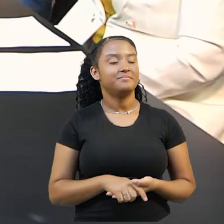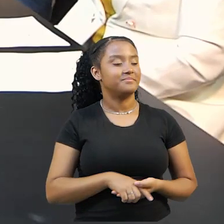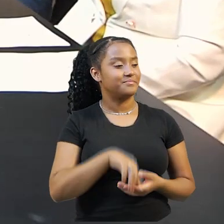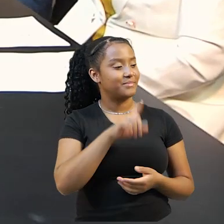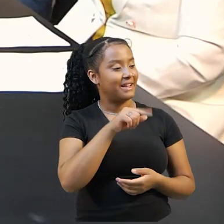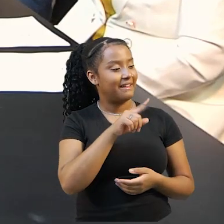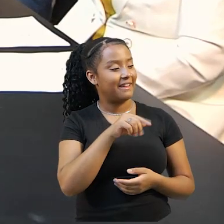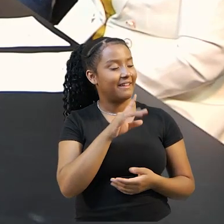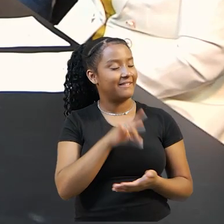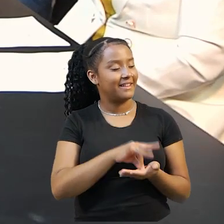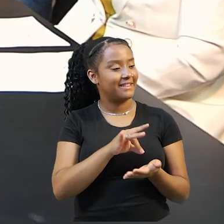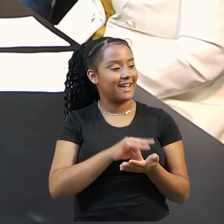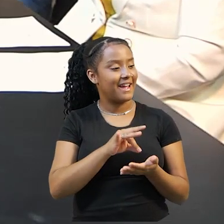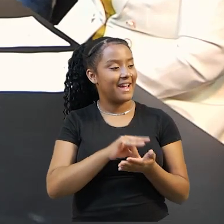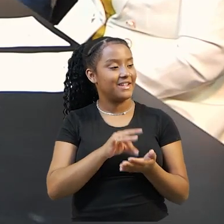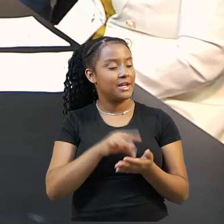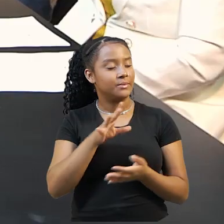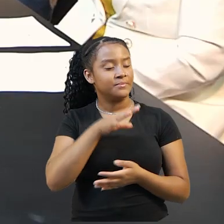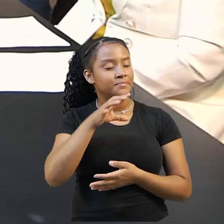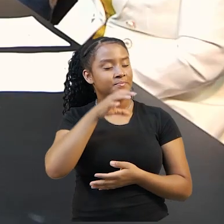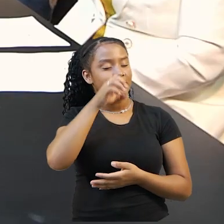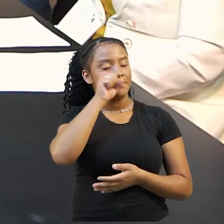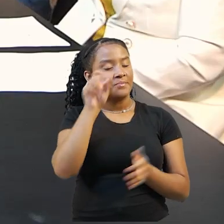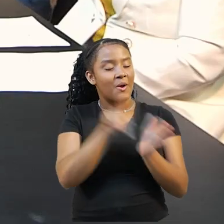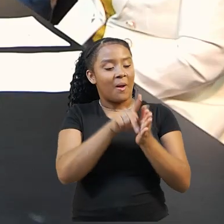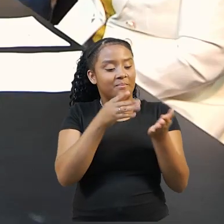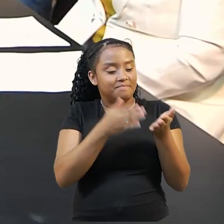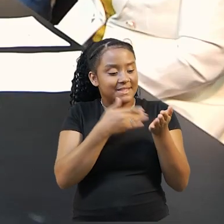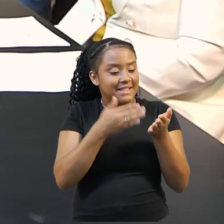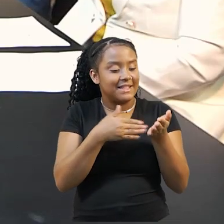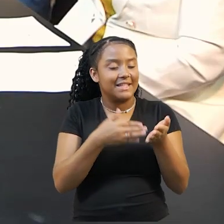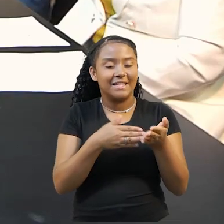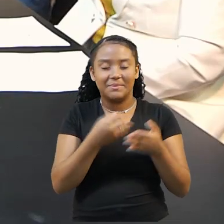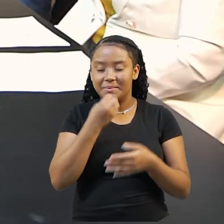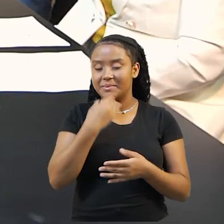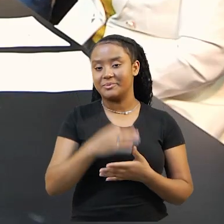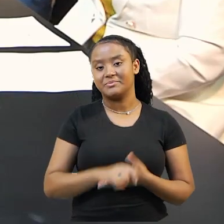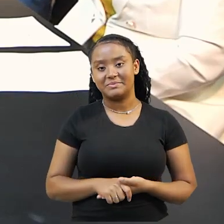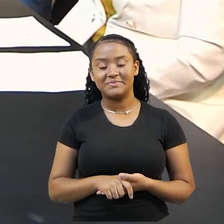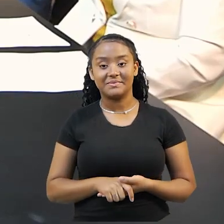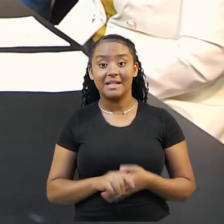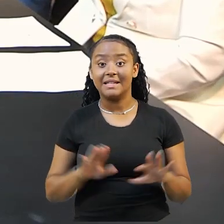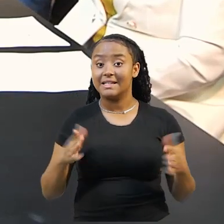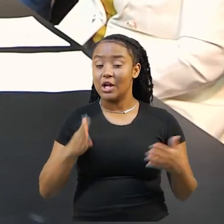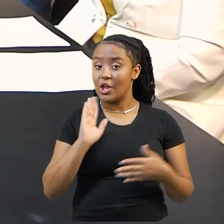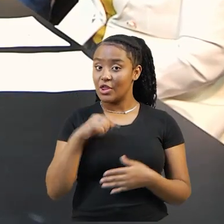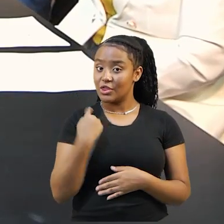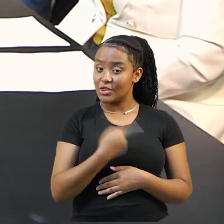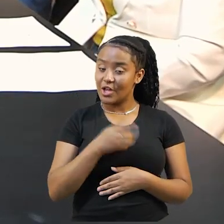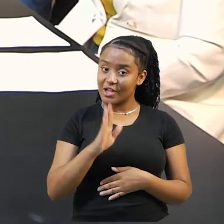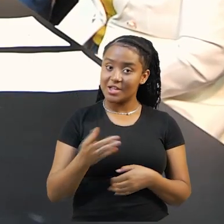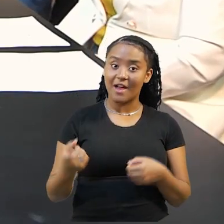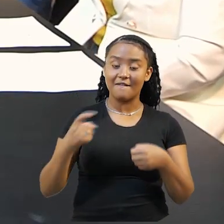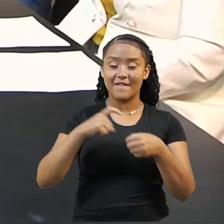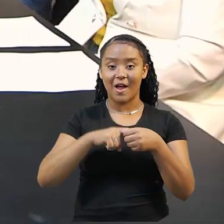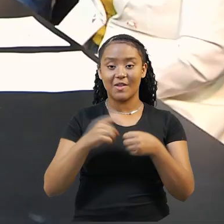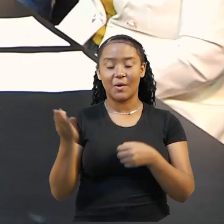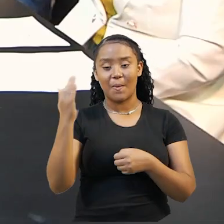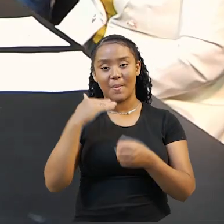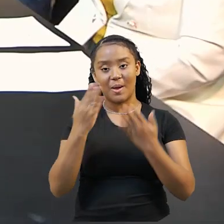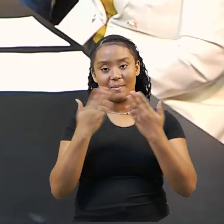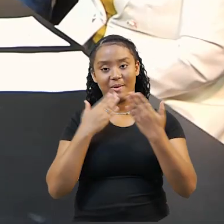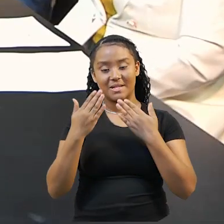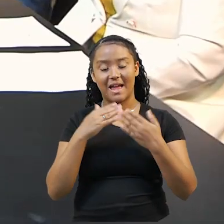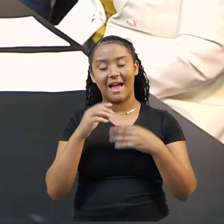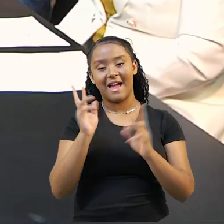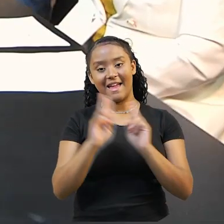que não nos abandona, né? Daqui a pouquinho a gente volta com Bora Prosear, a